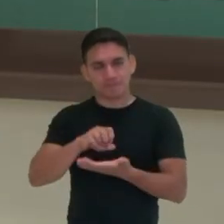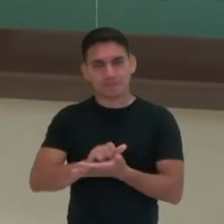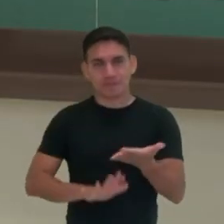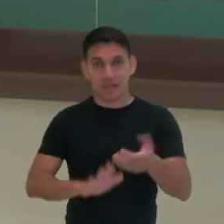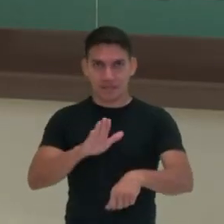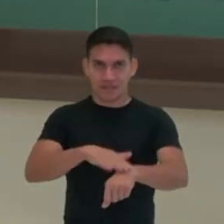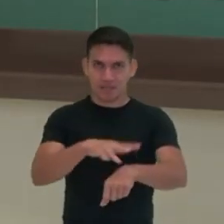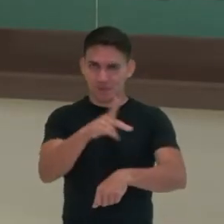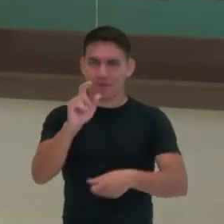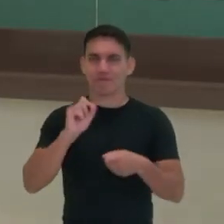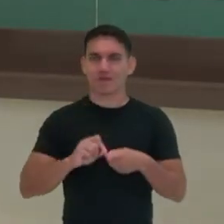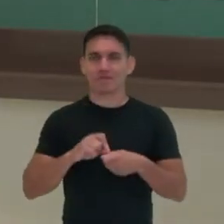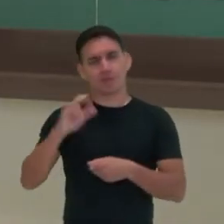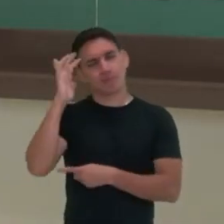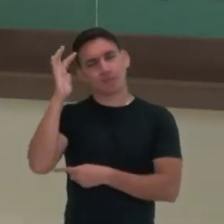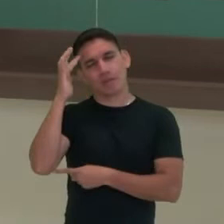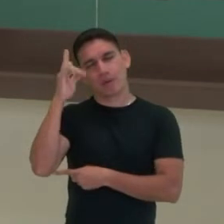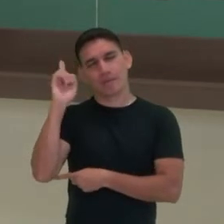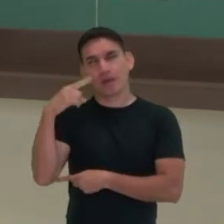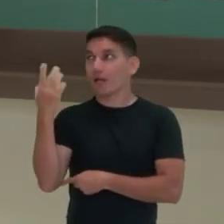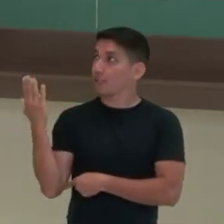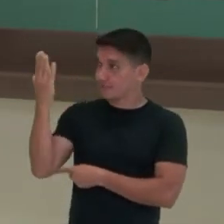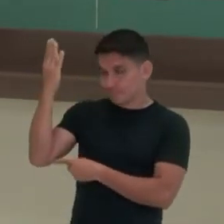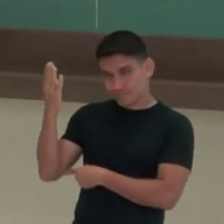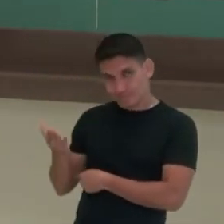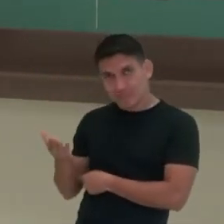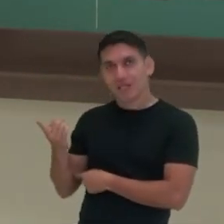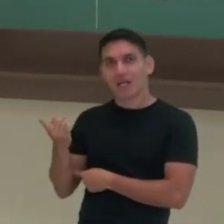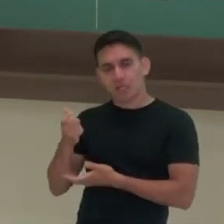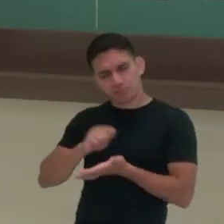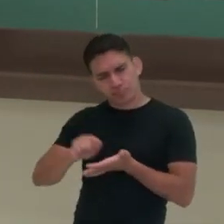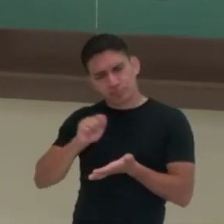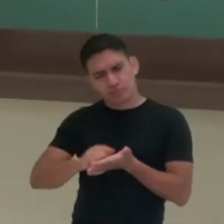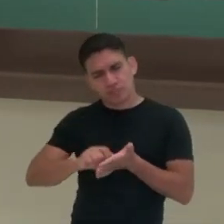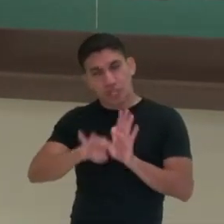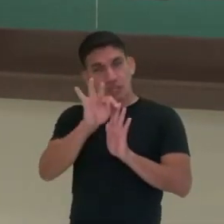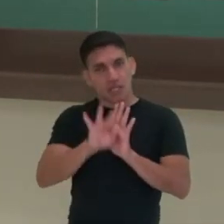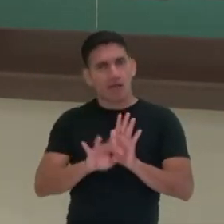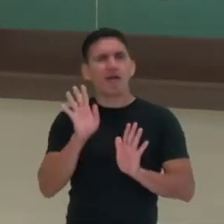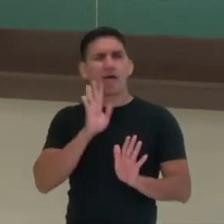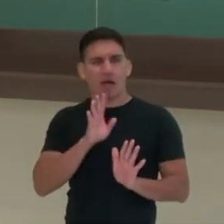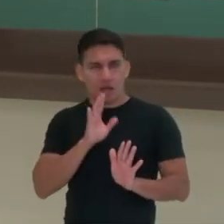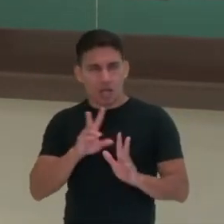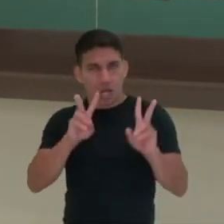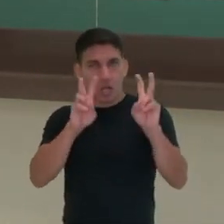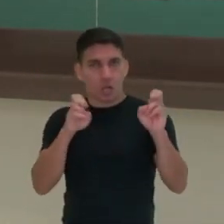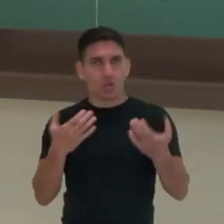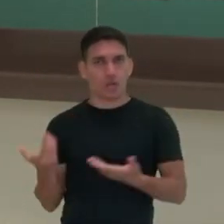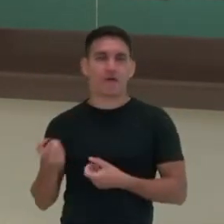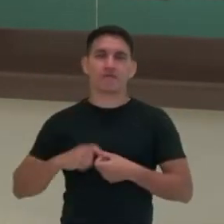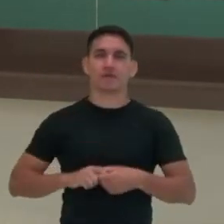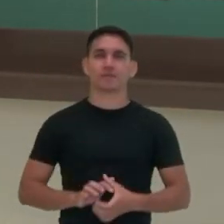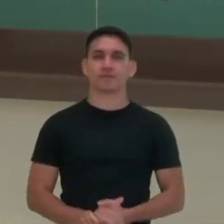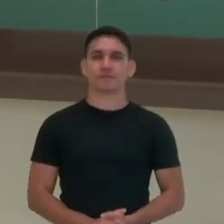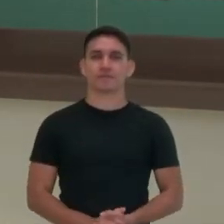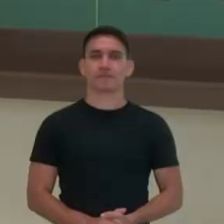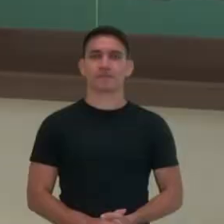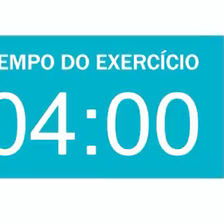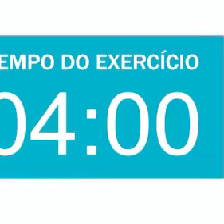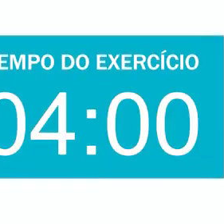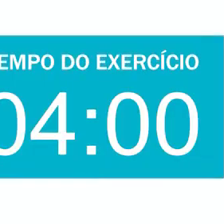vou deixar um tempinho para vocês pensarem sobre essas questões, escreverem um texto bacana sobre isso e a gente já retorna.